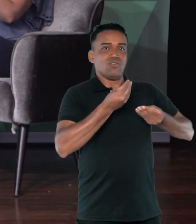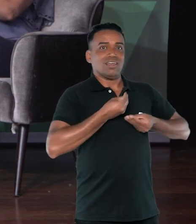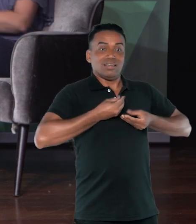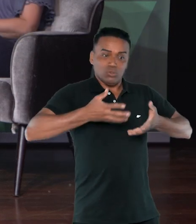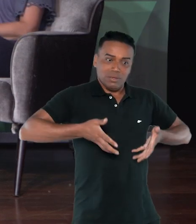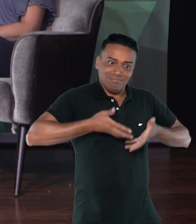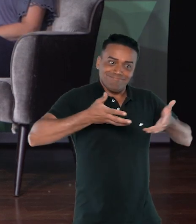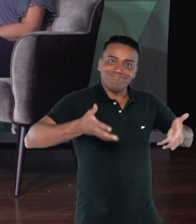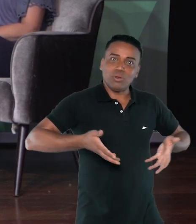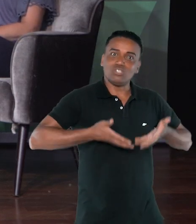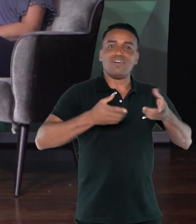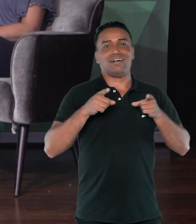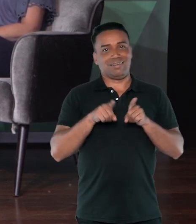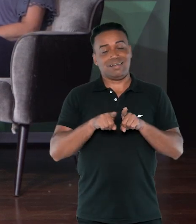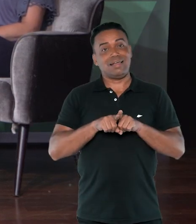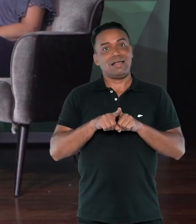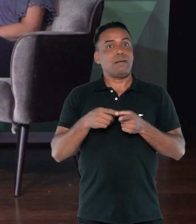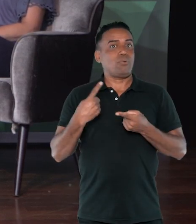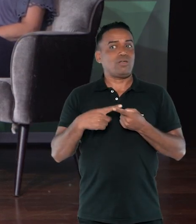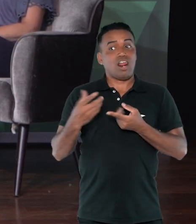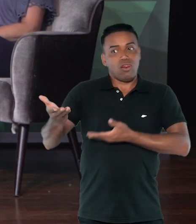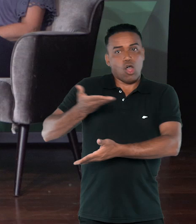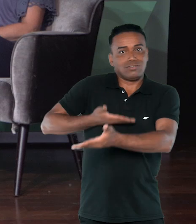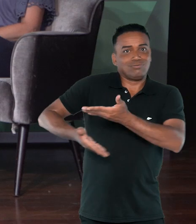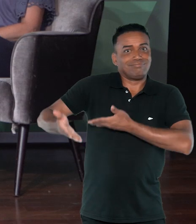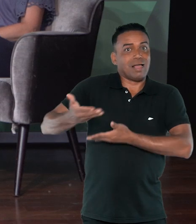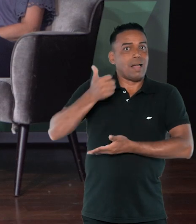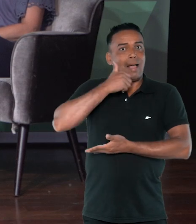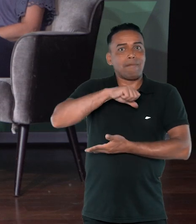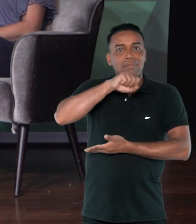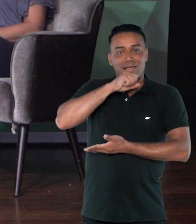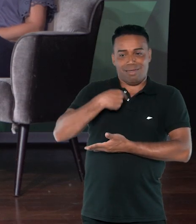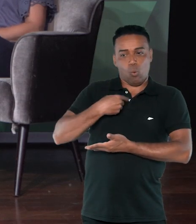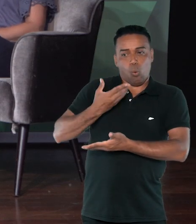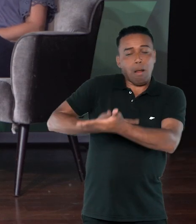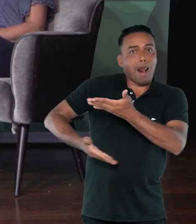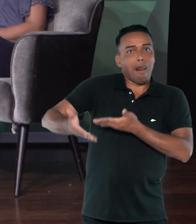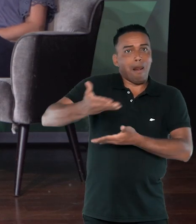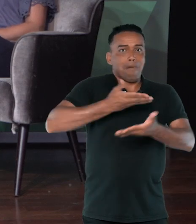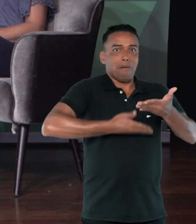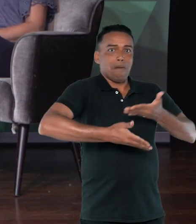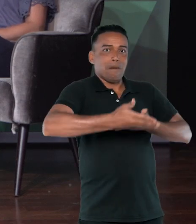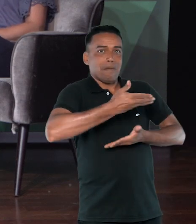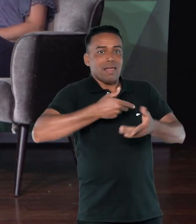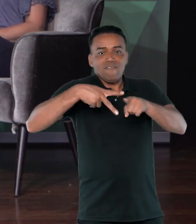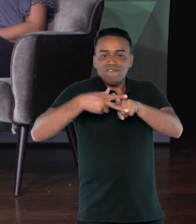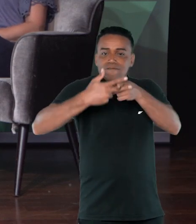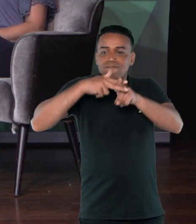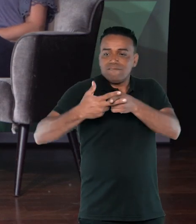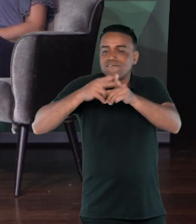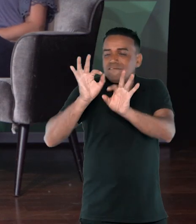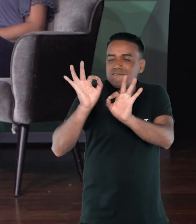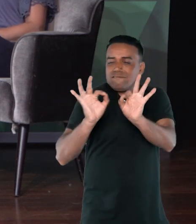e revisando muitas e muitas vezes. Alguém quer participar com perguntas? Falar com a